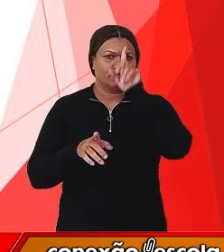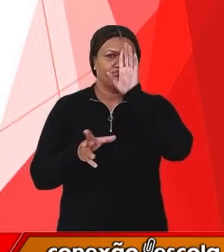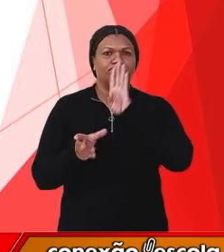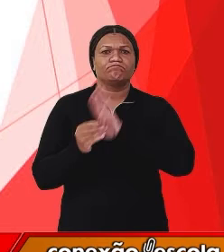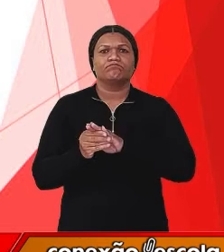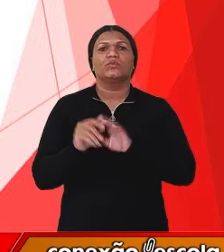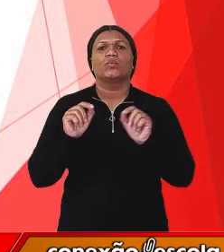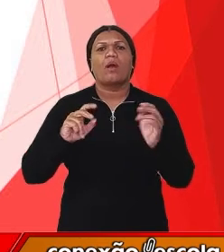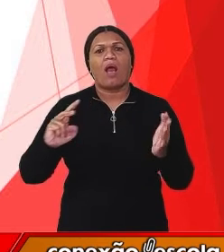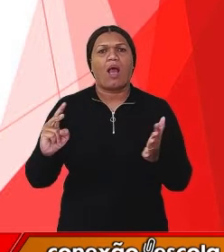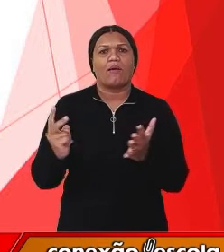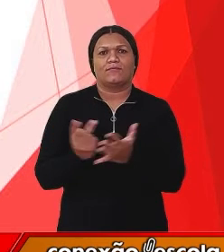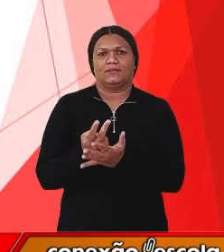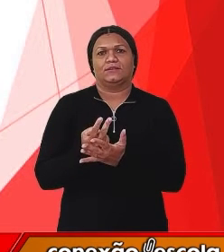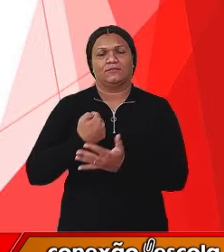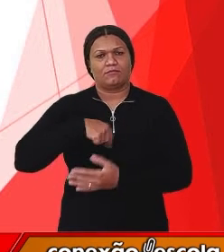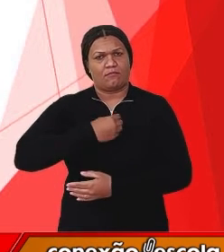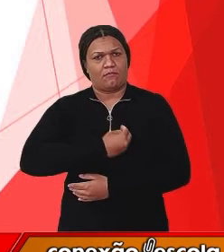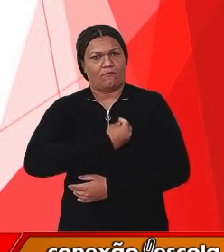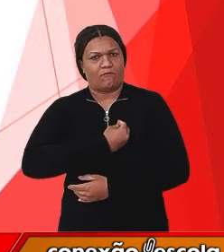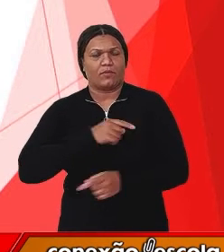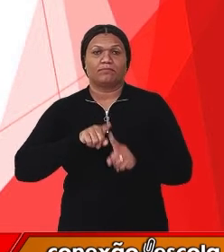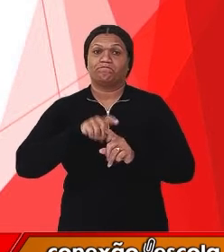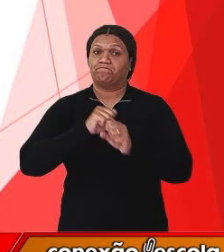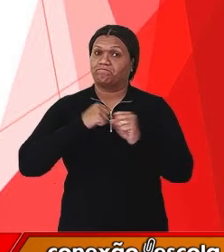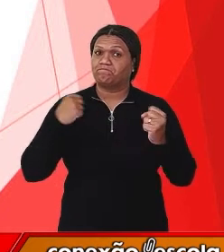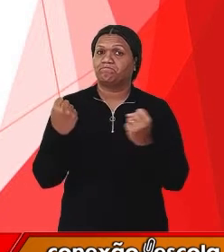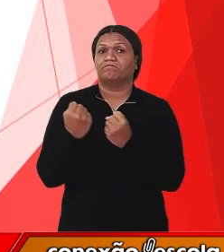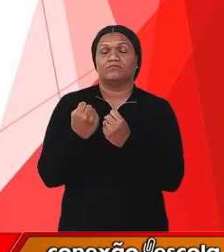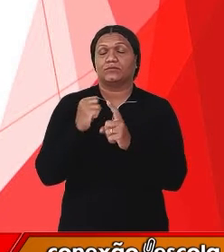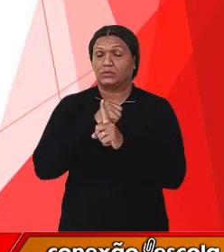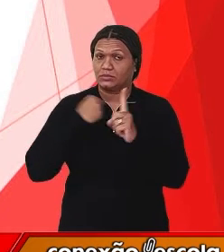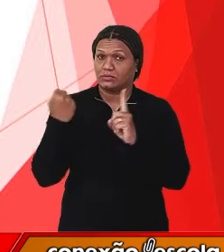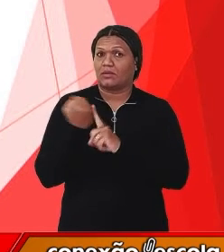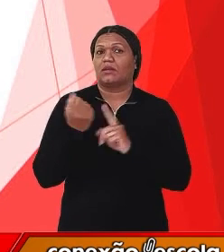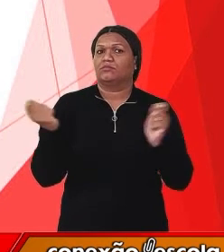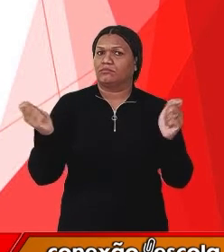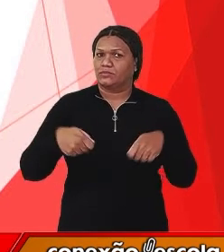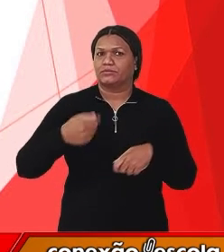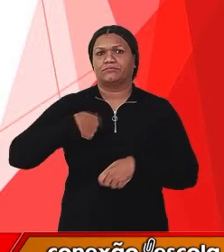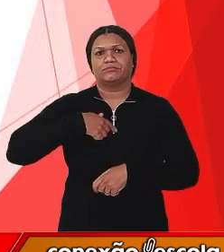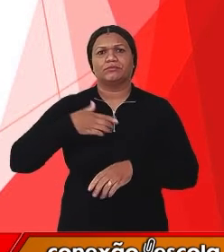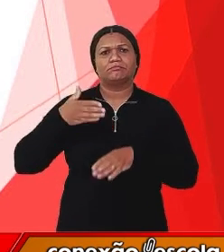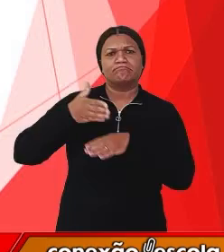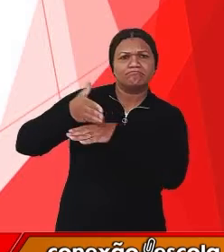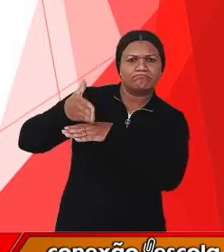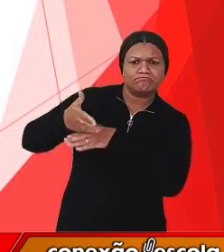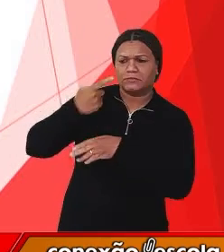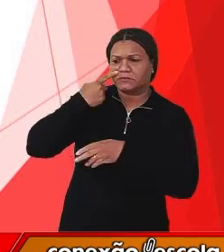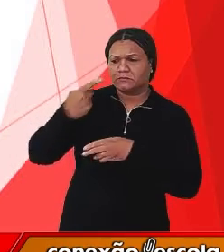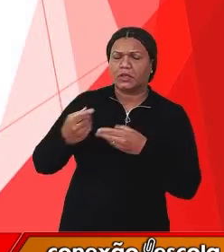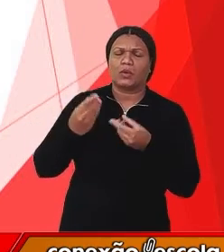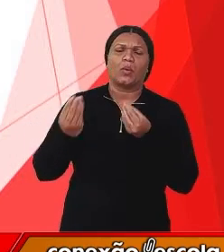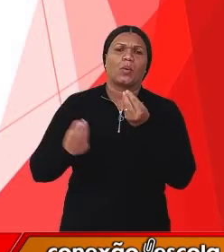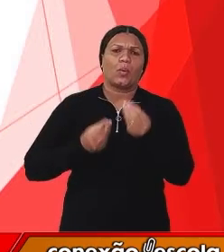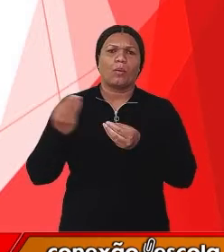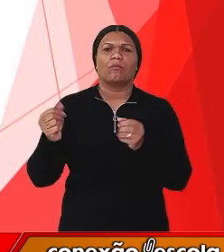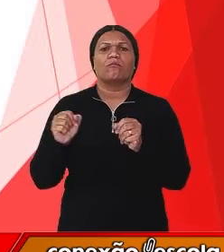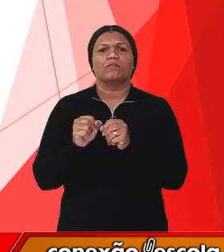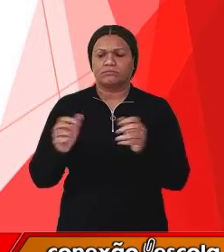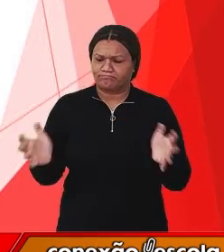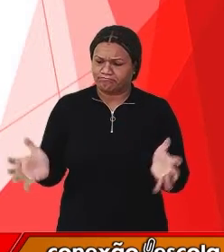nossa realidade e sociedade, podemos intervir nestas para promover uma